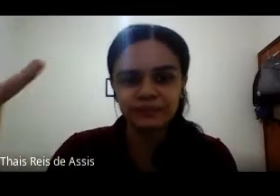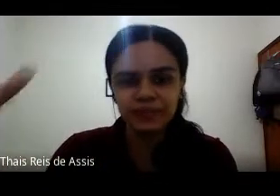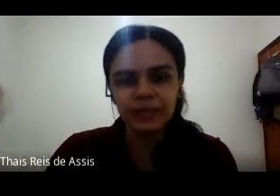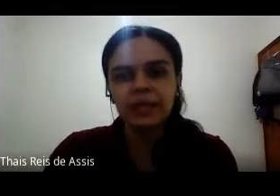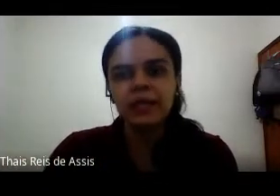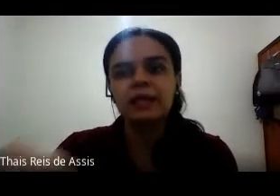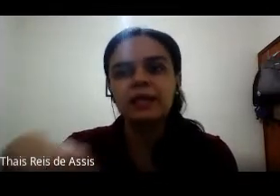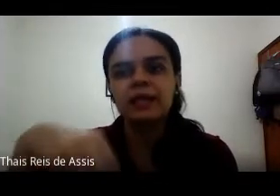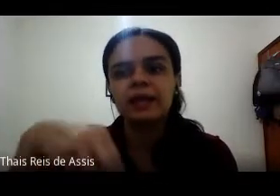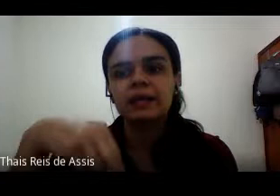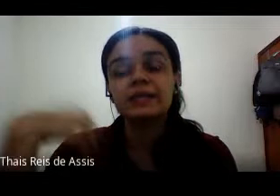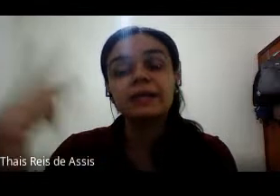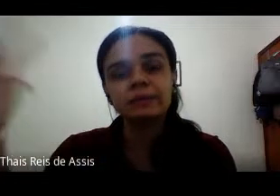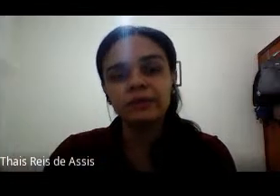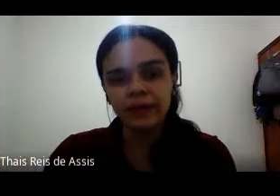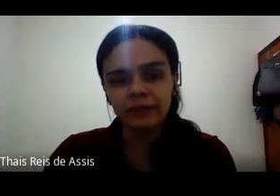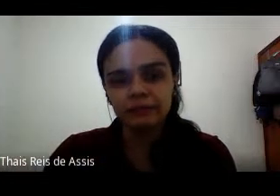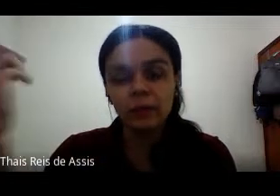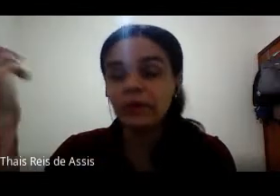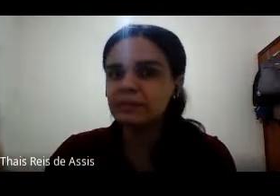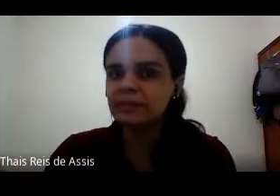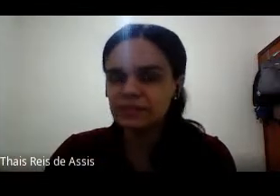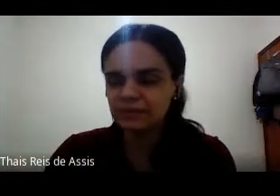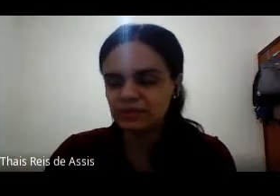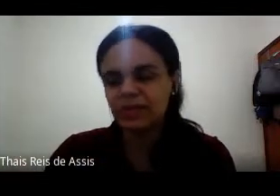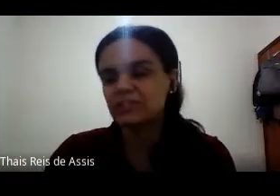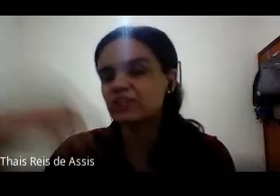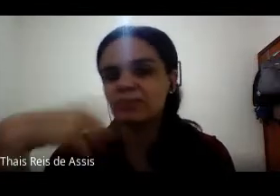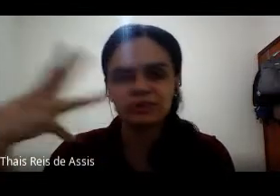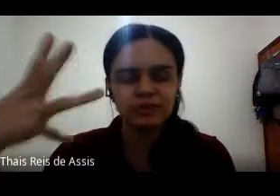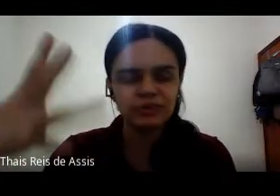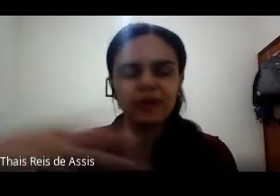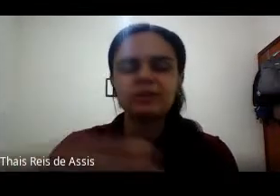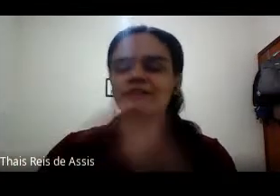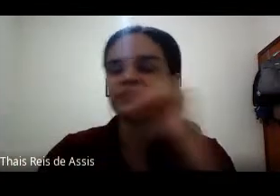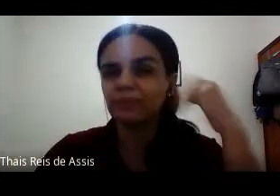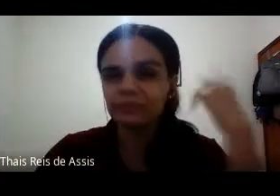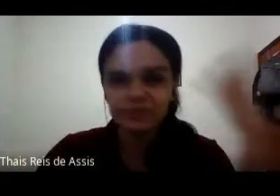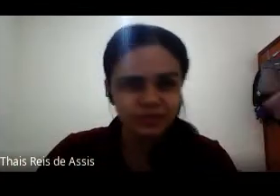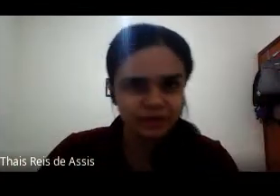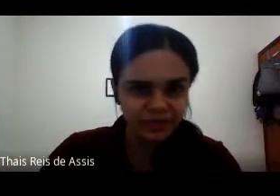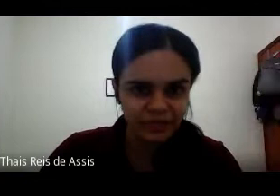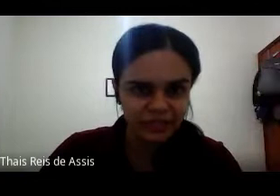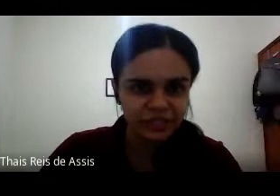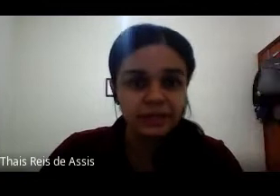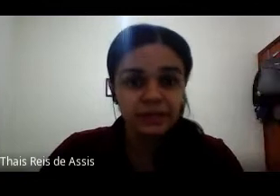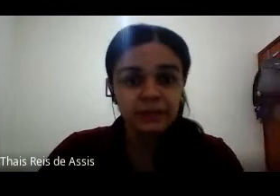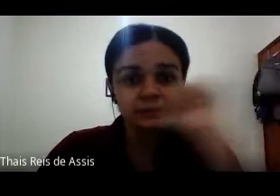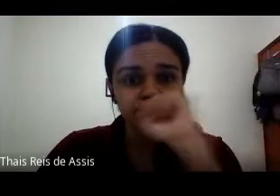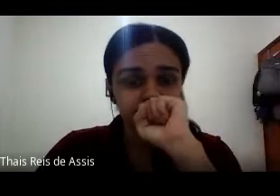ativa, sem abandonar o conhecimento sistematizado. A gente não pode abandonar o que já foi produzido pela